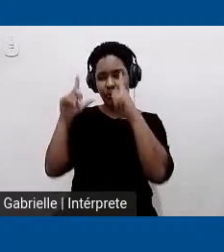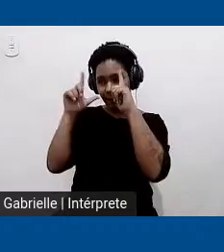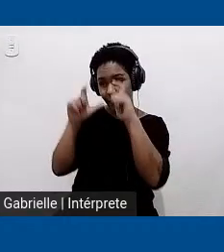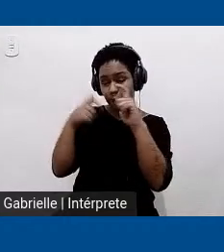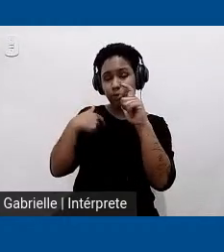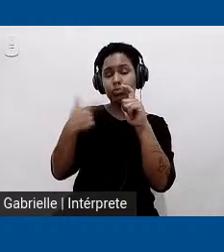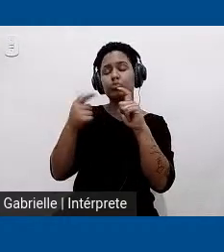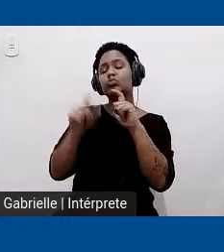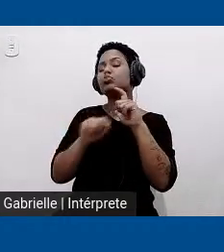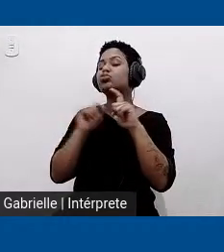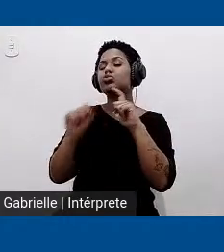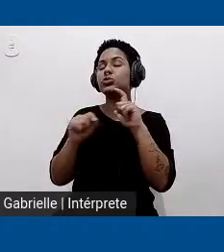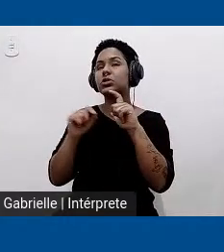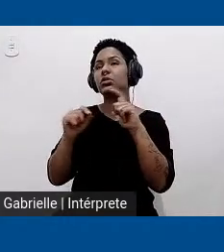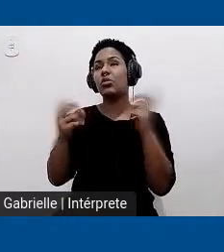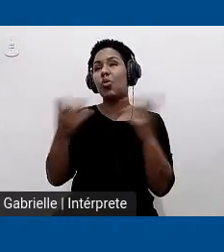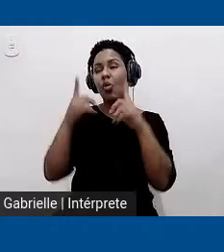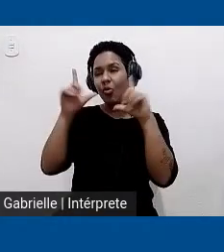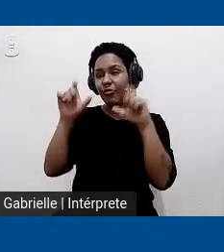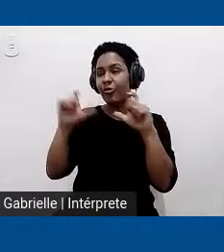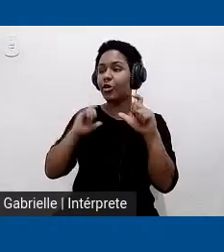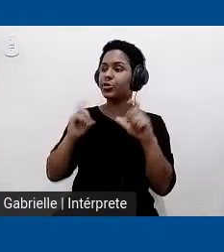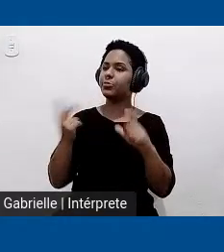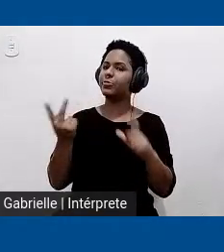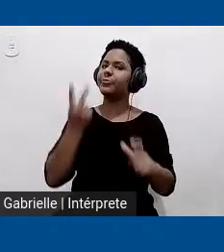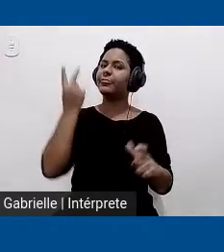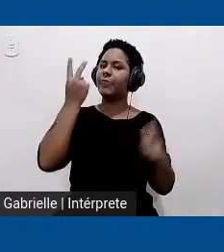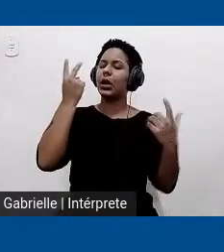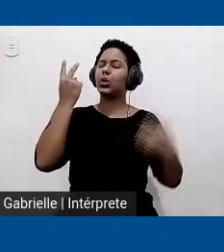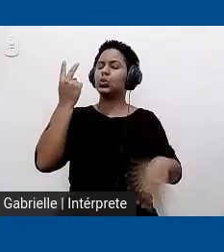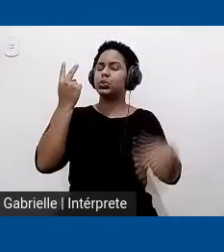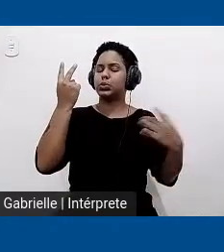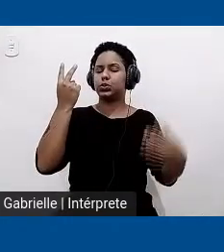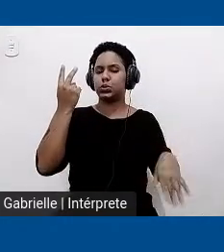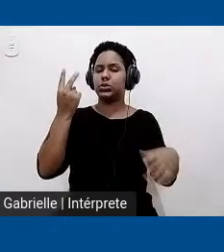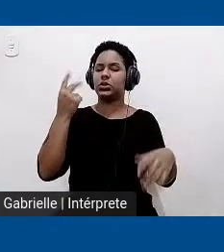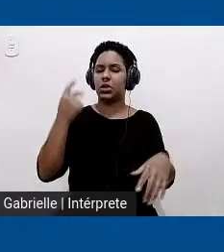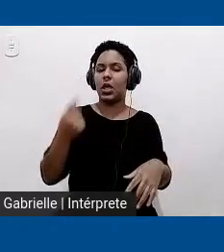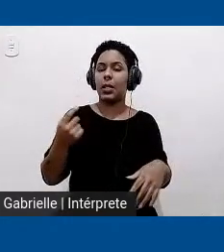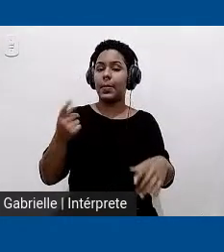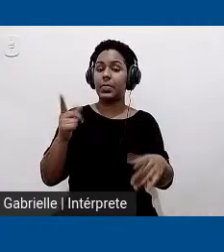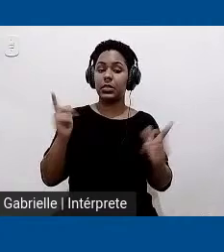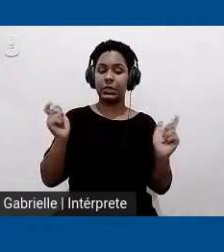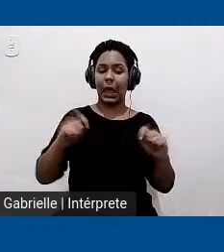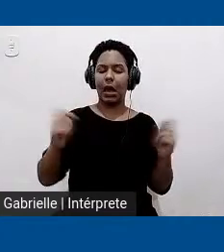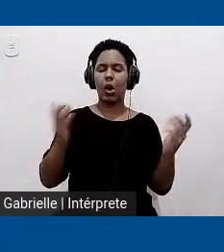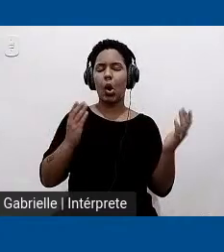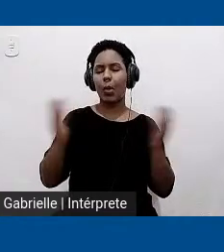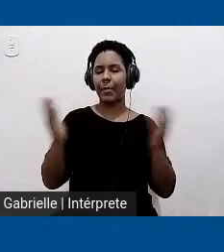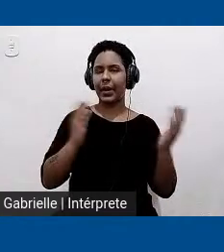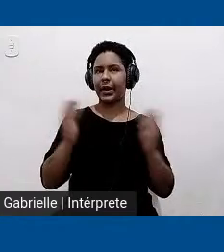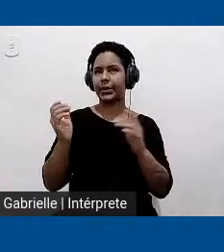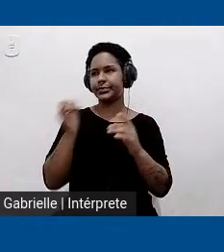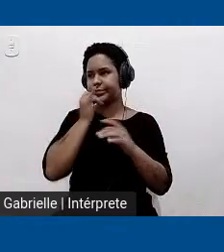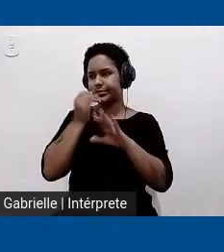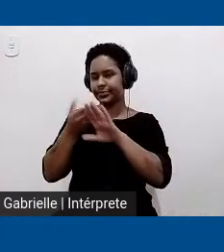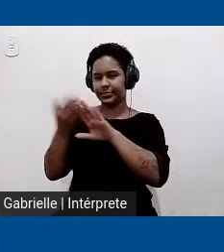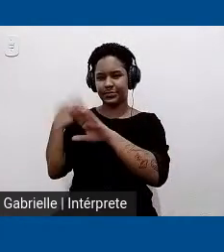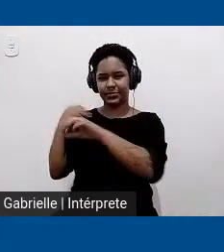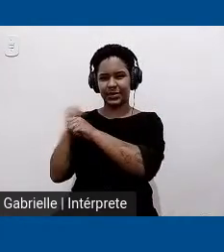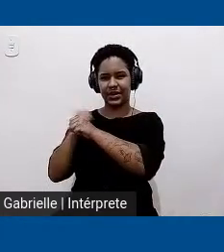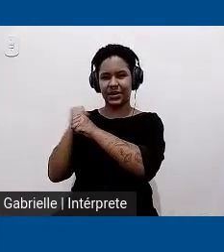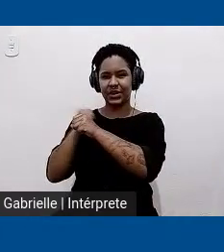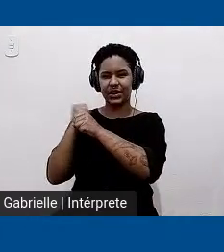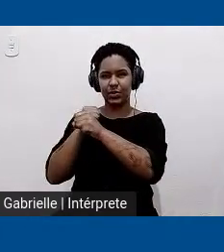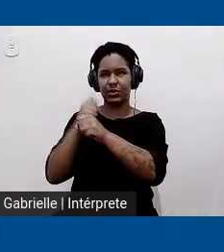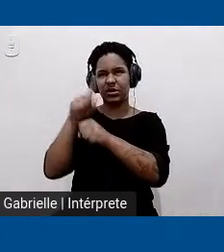adquiriu um valor econômico, né, comparável durante muitos anos, vamos dizer, durante